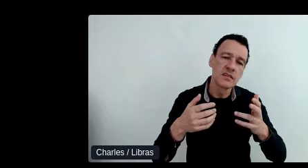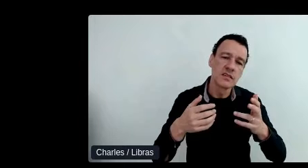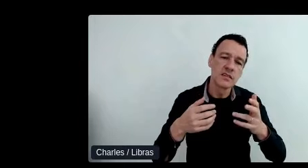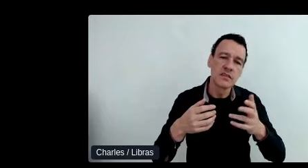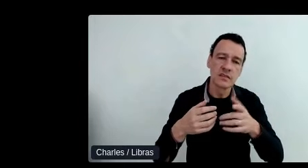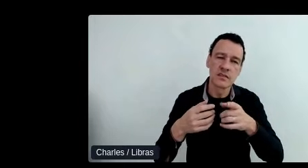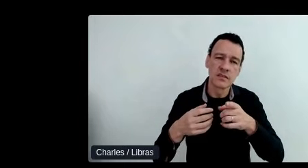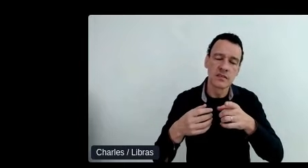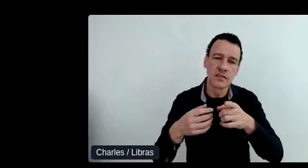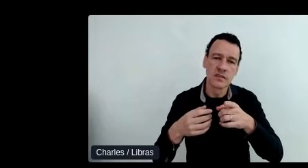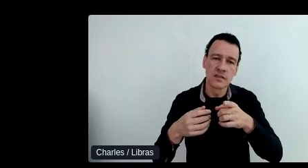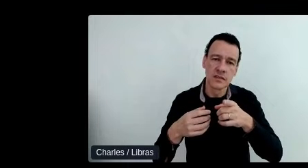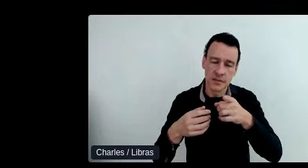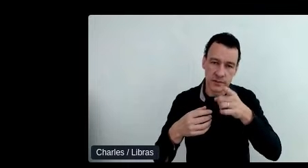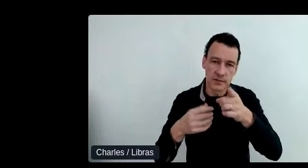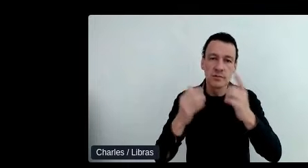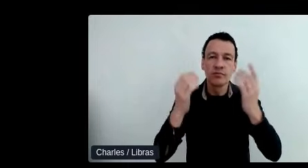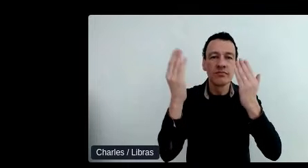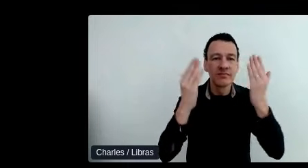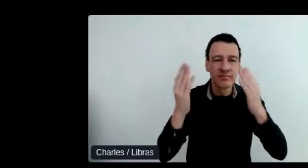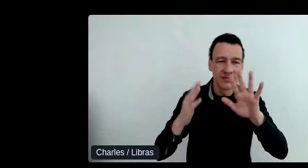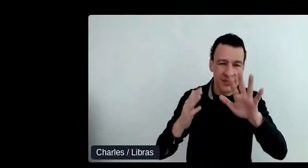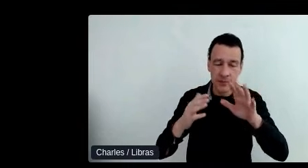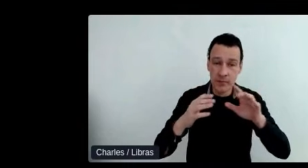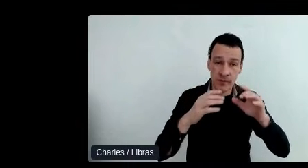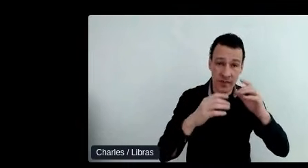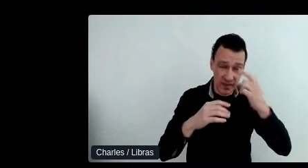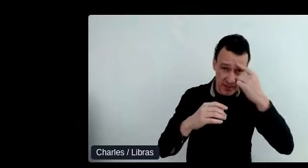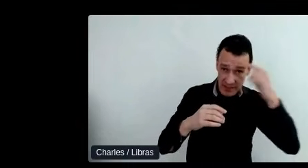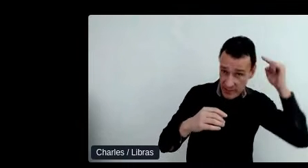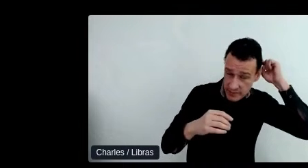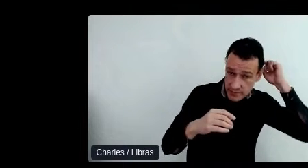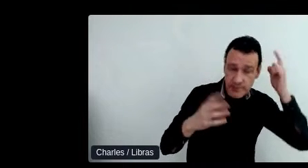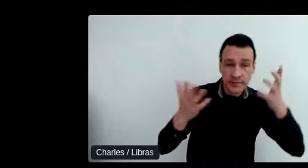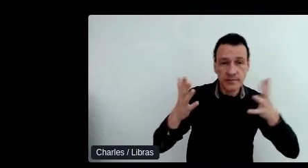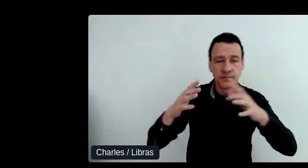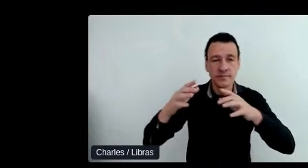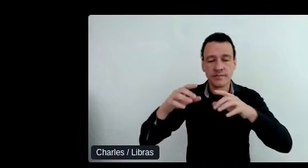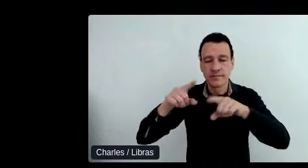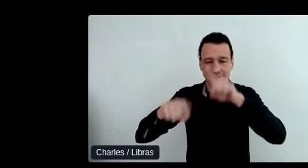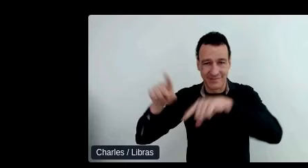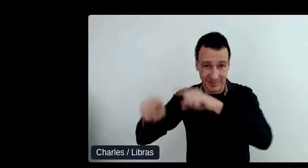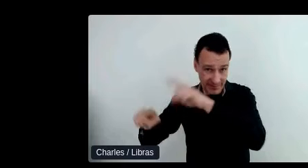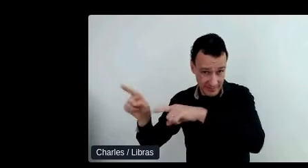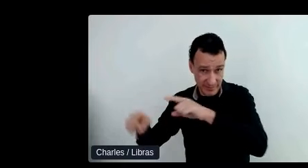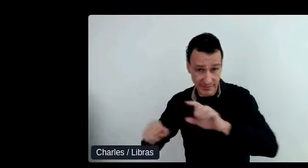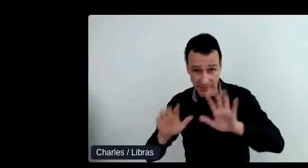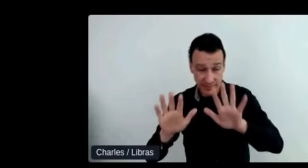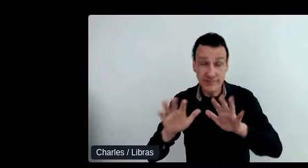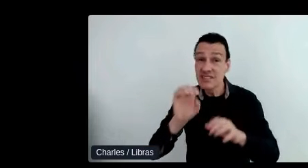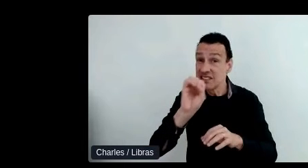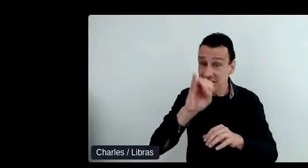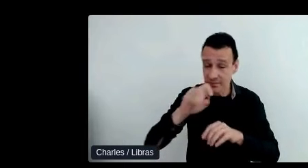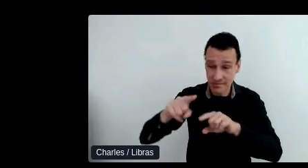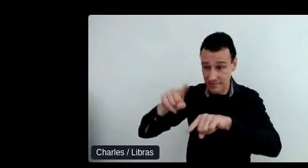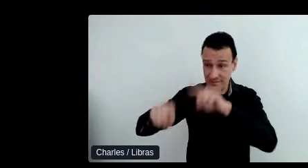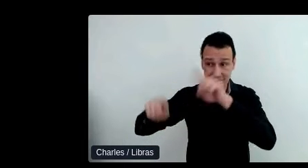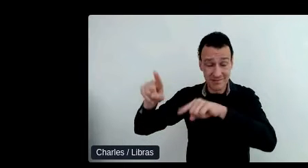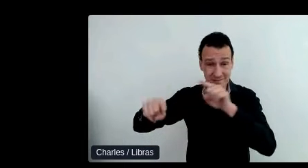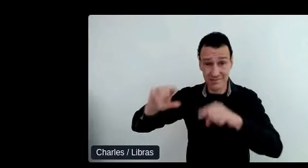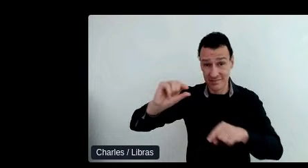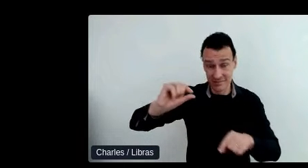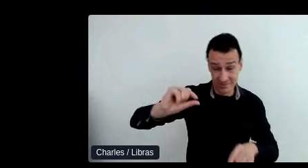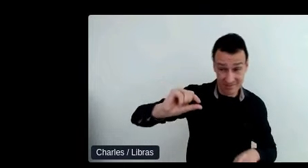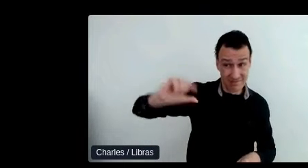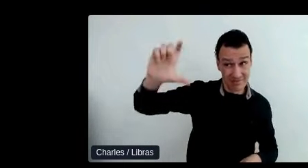do viés com a variância, né? Aqui, quando, por exemplo, quando a variedade está muito alta e